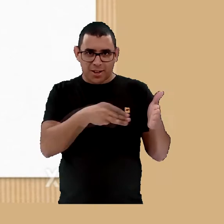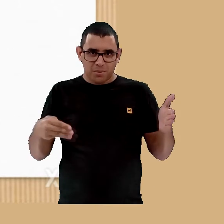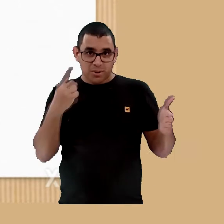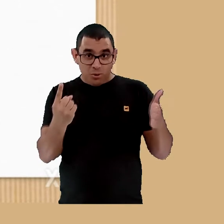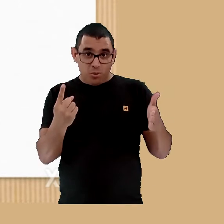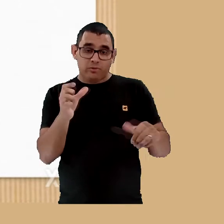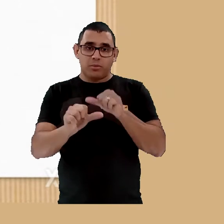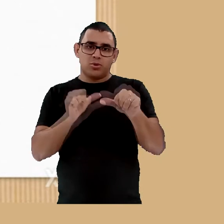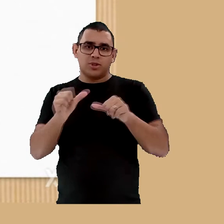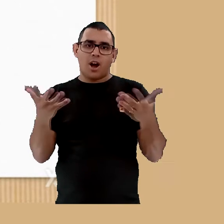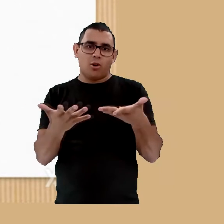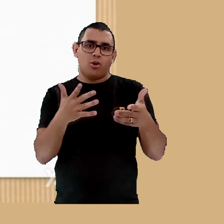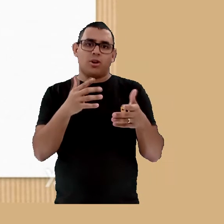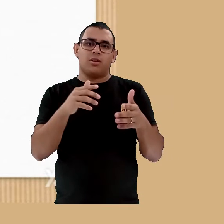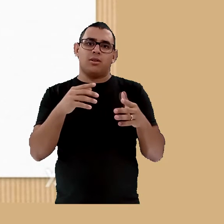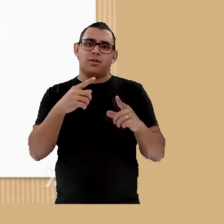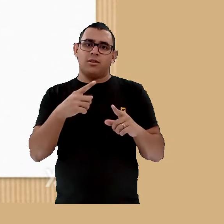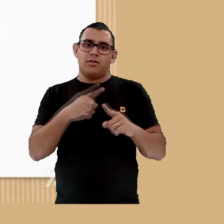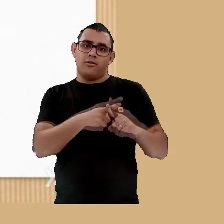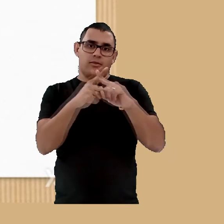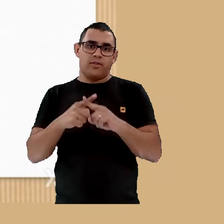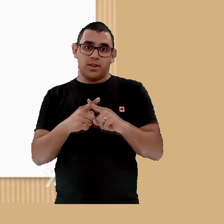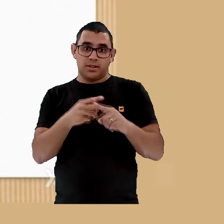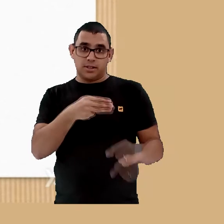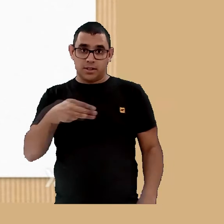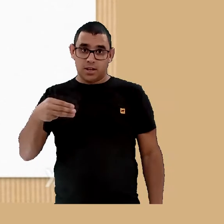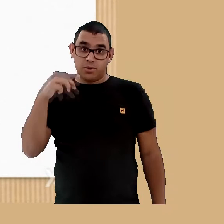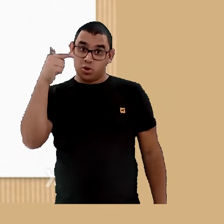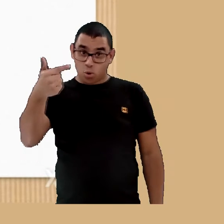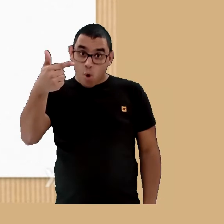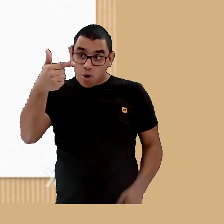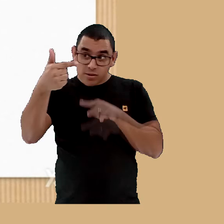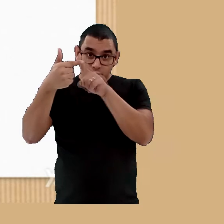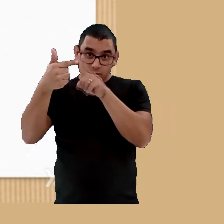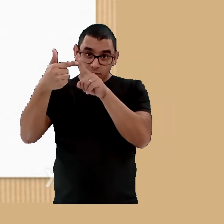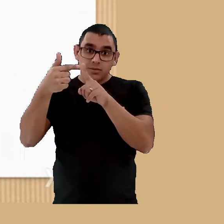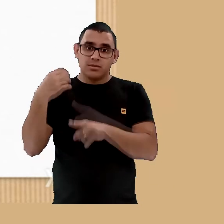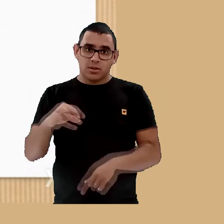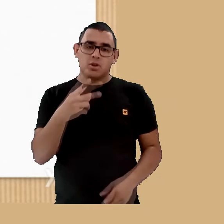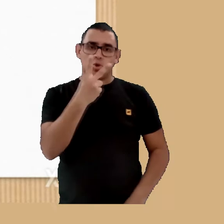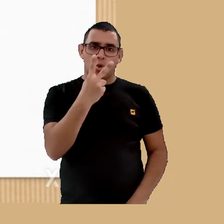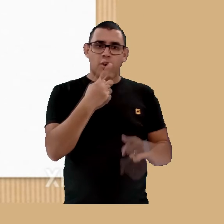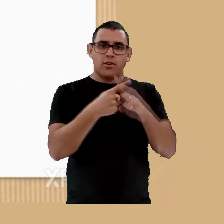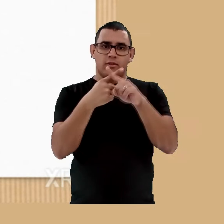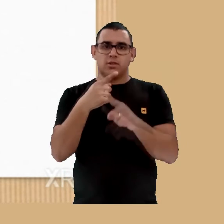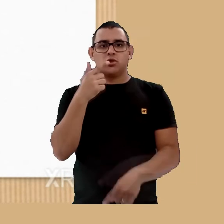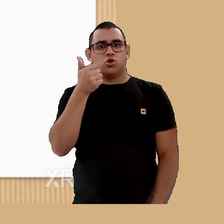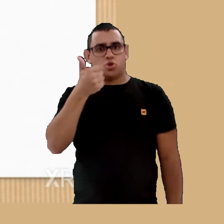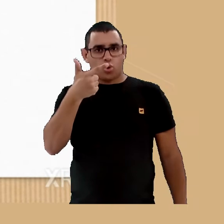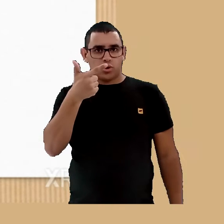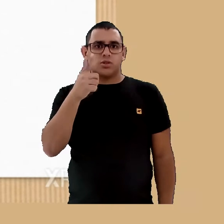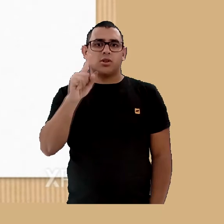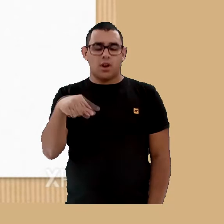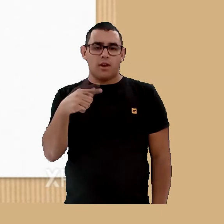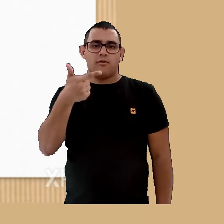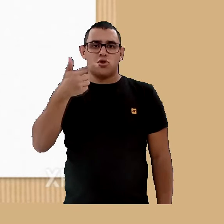dilatação linear, coeficiente de dilatação linear, no caso 12, nós vamos multiplicar por 2. 2 vezes 12, 24